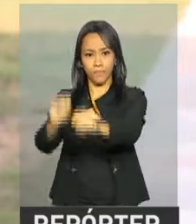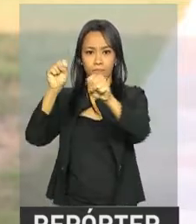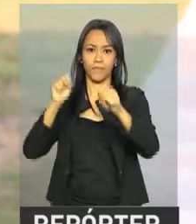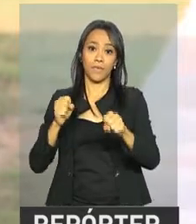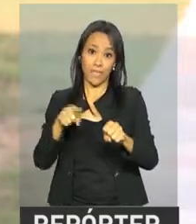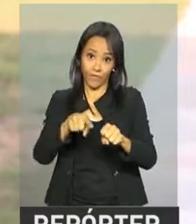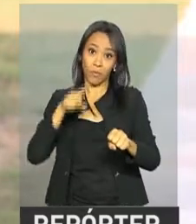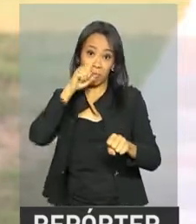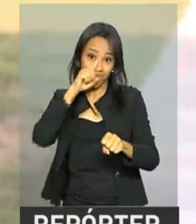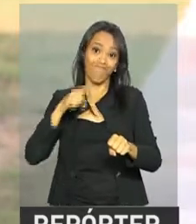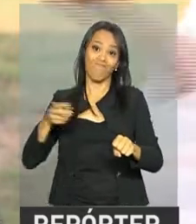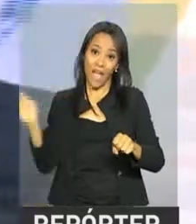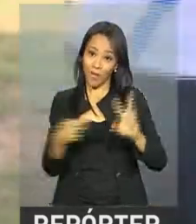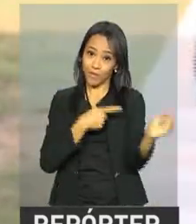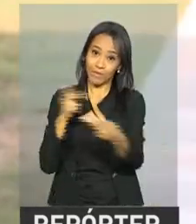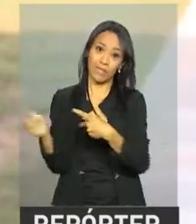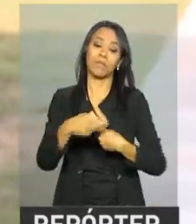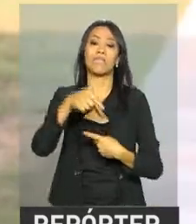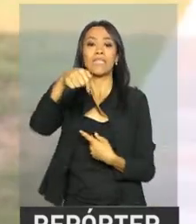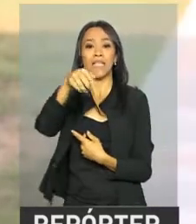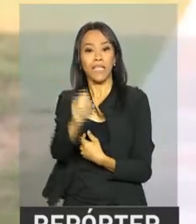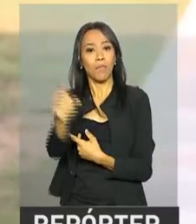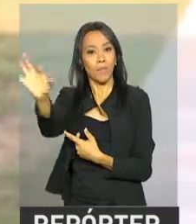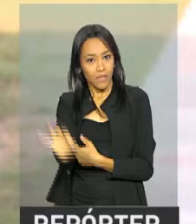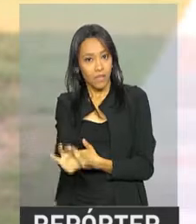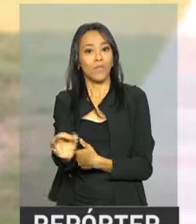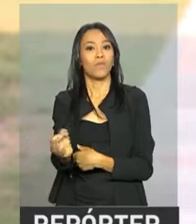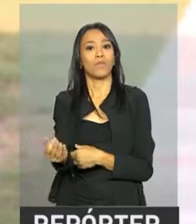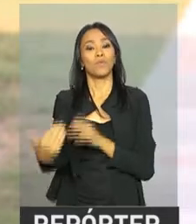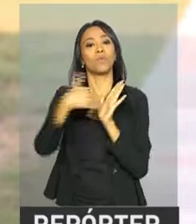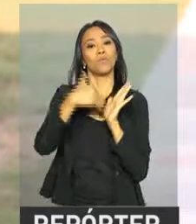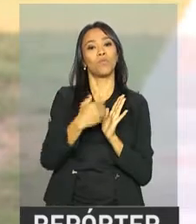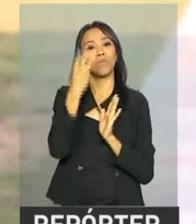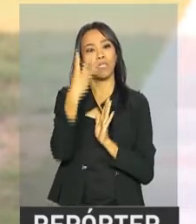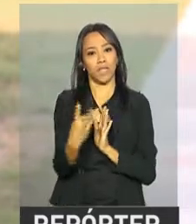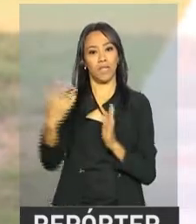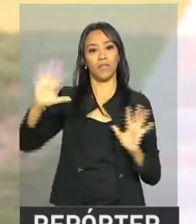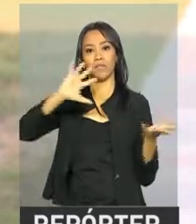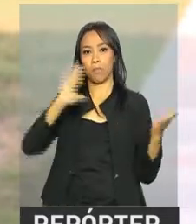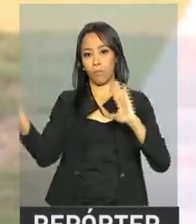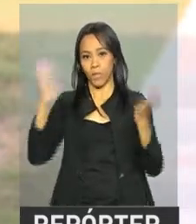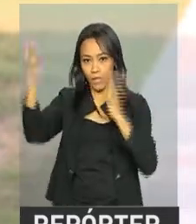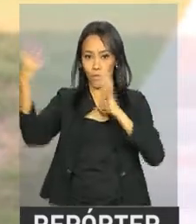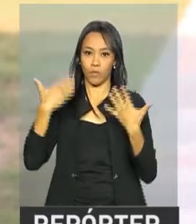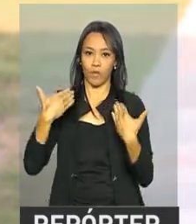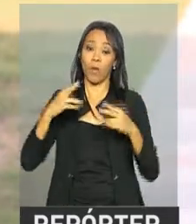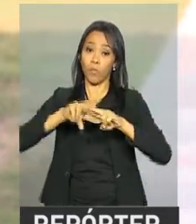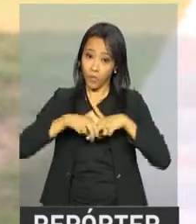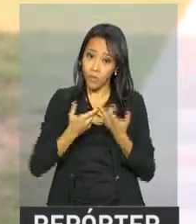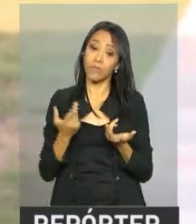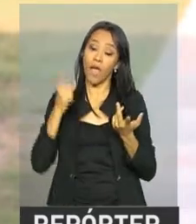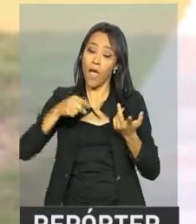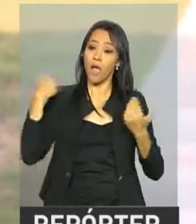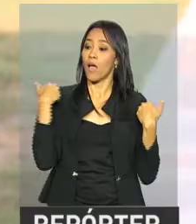estatísticas e foram responsáveis por 70% das ocorrências nos últimos 3 verões. Por isso, o foco da campanha é